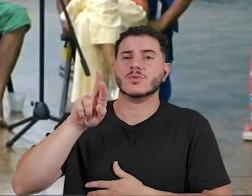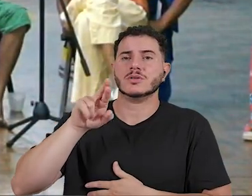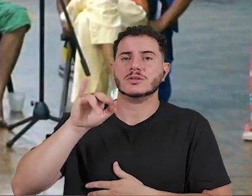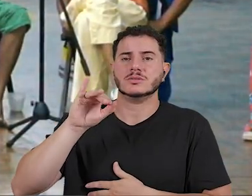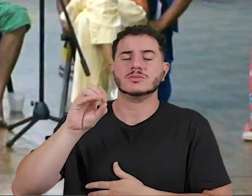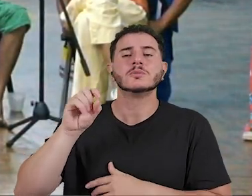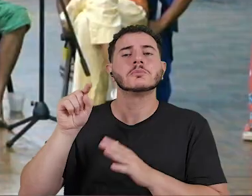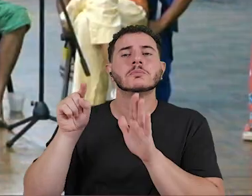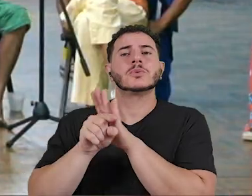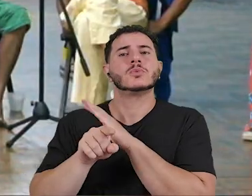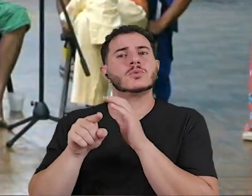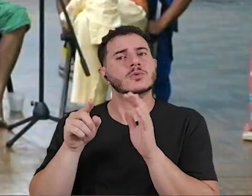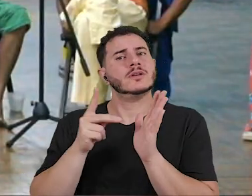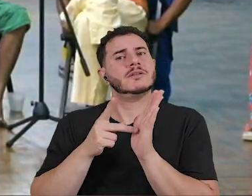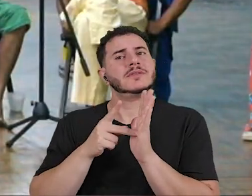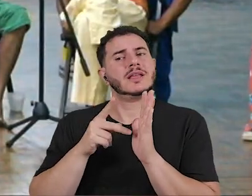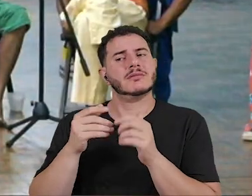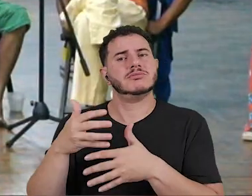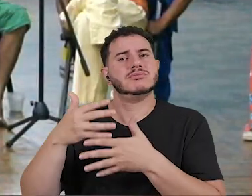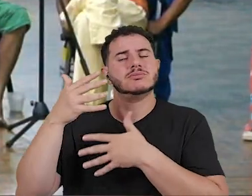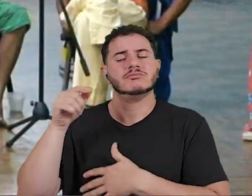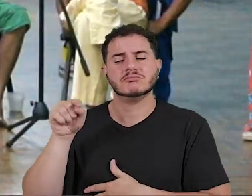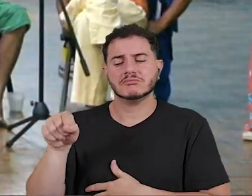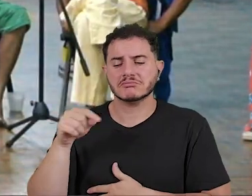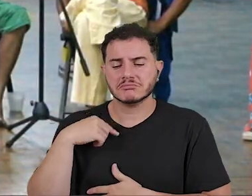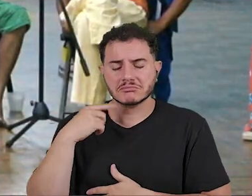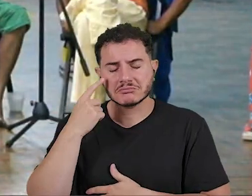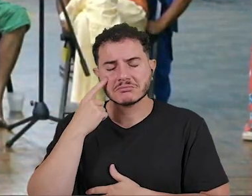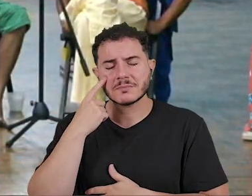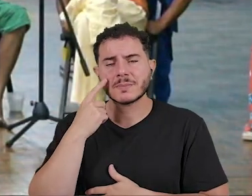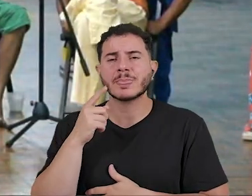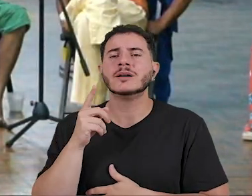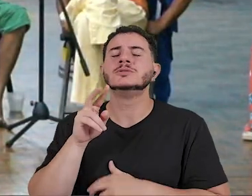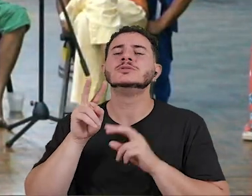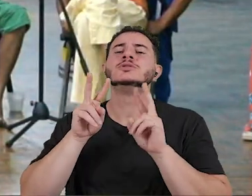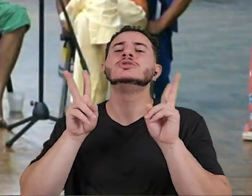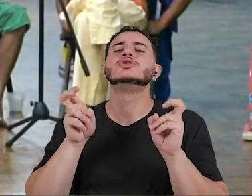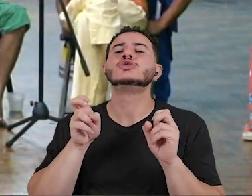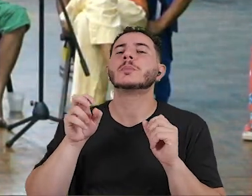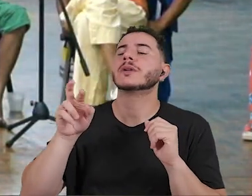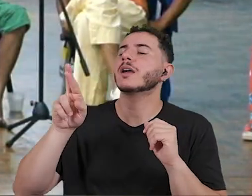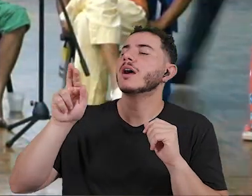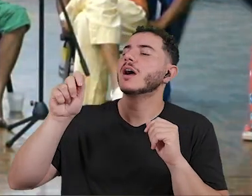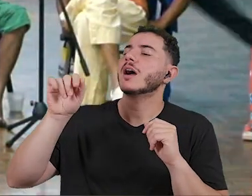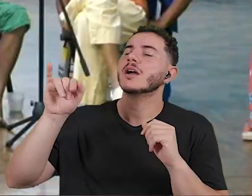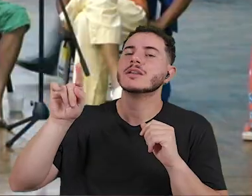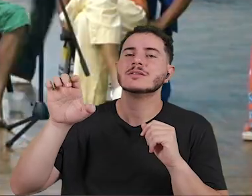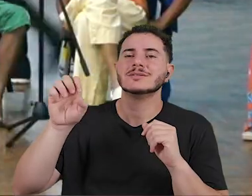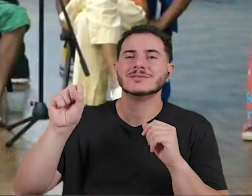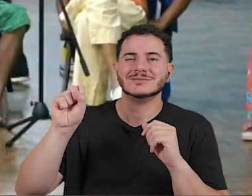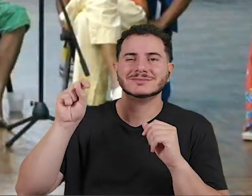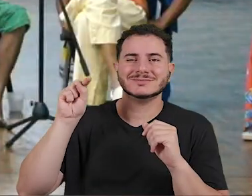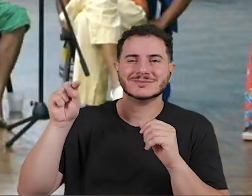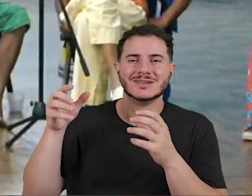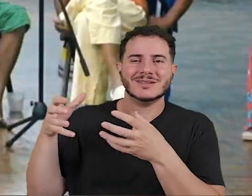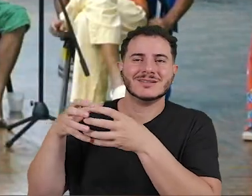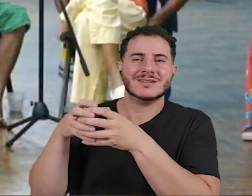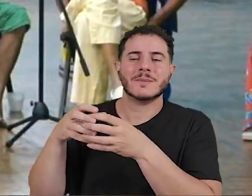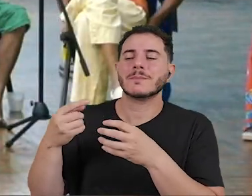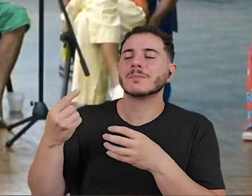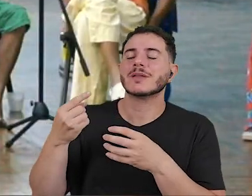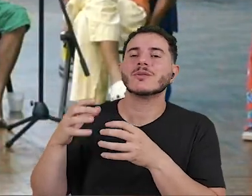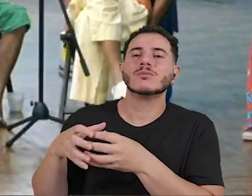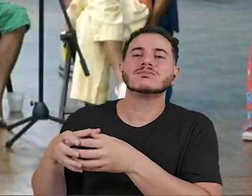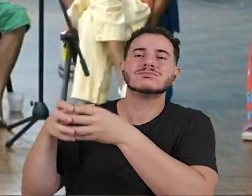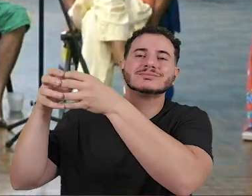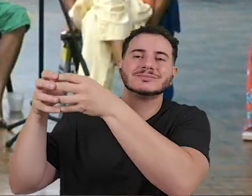Sobre a passagem do Raiz para o grupo especial, né? E o que vocês estavam pensando para fazer nesse ano,